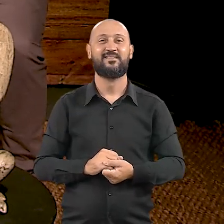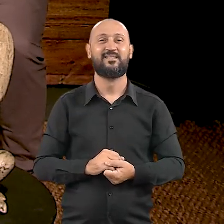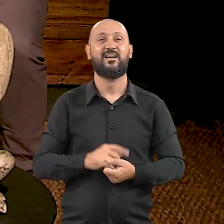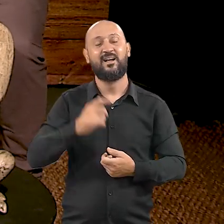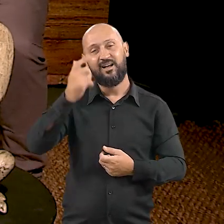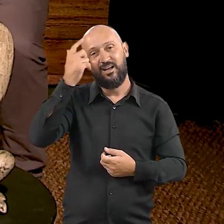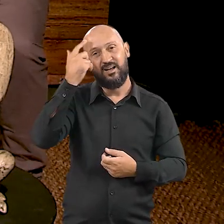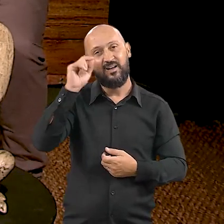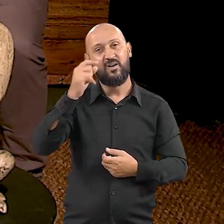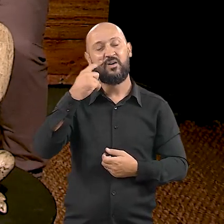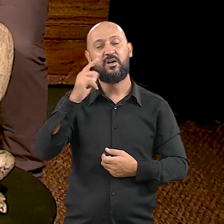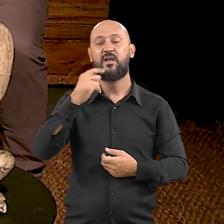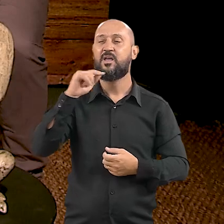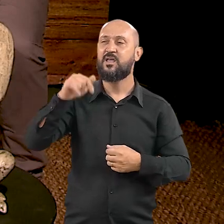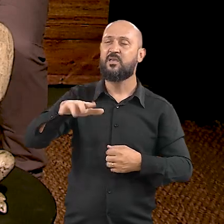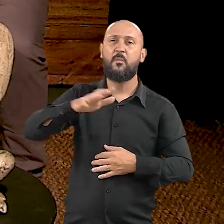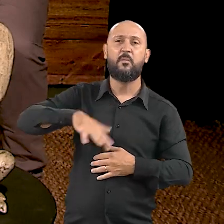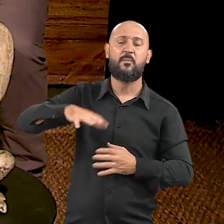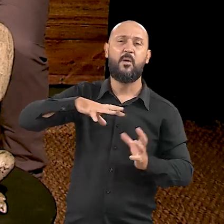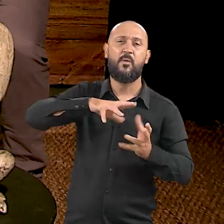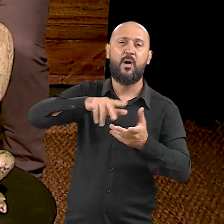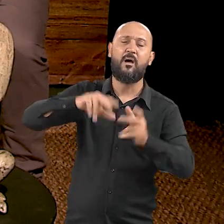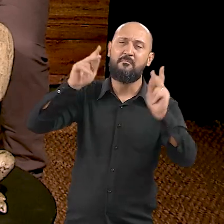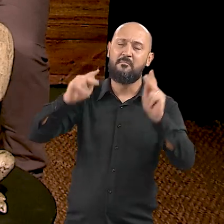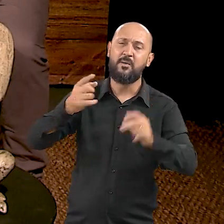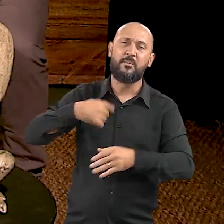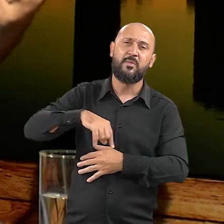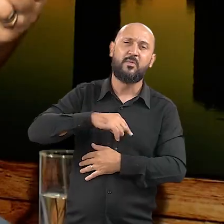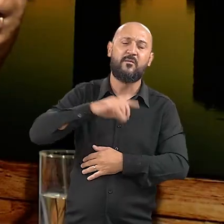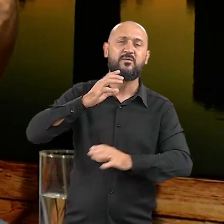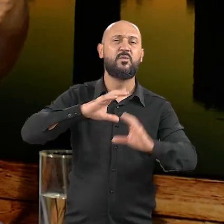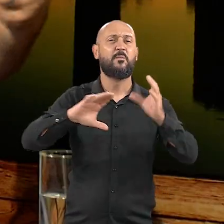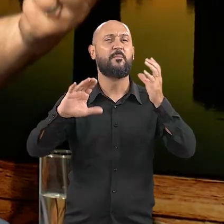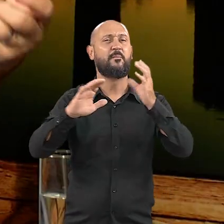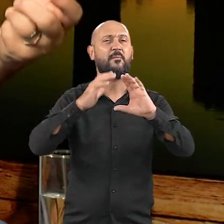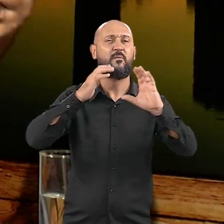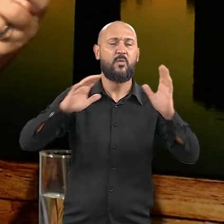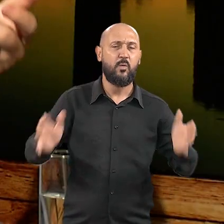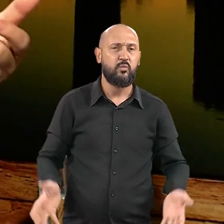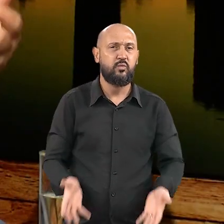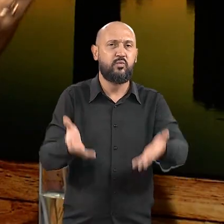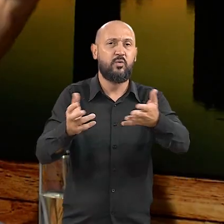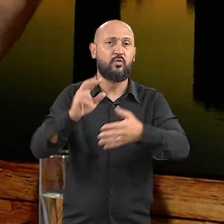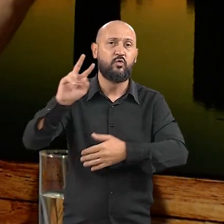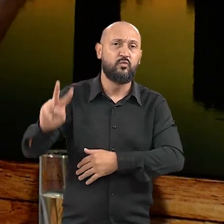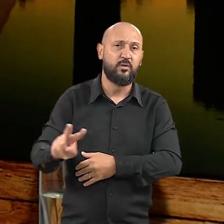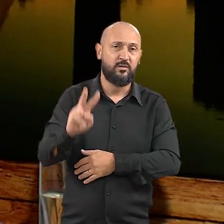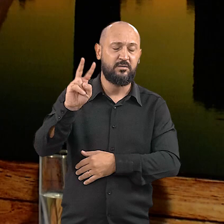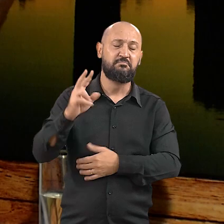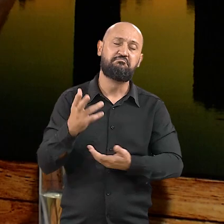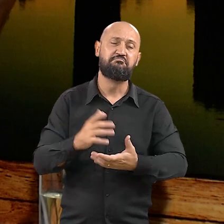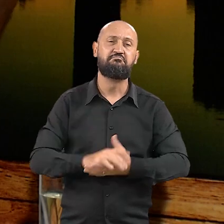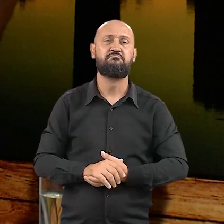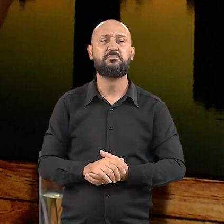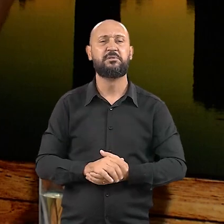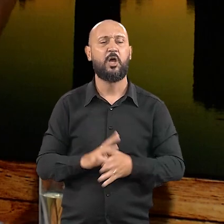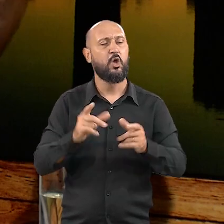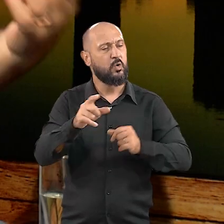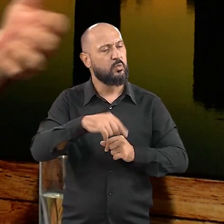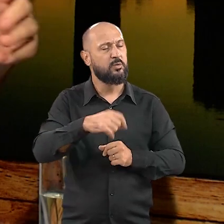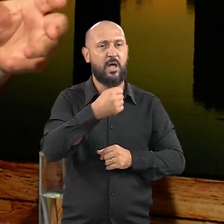A ideia era fazer um We Are The World aqui para autoestima nossa, fazer uma canção que exaltasse nossos valores e